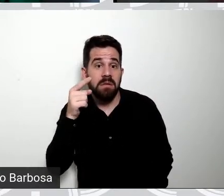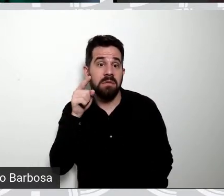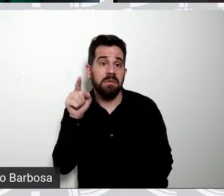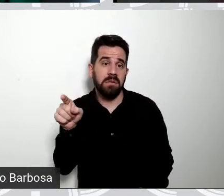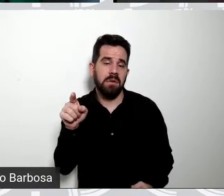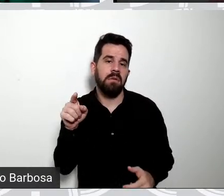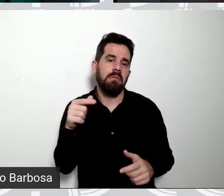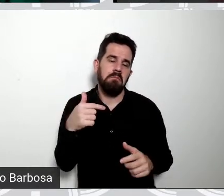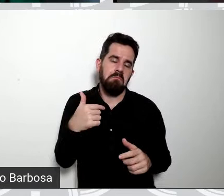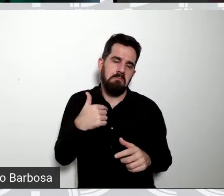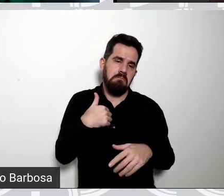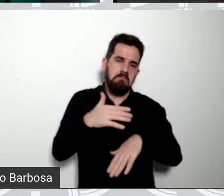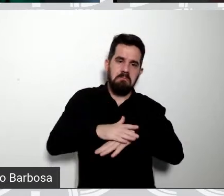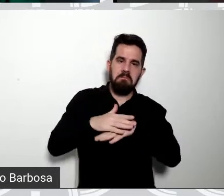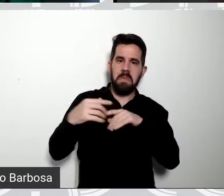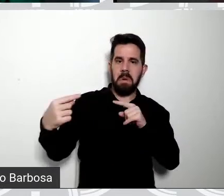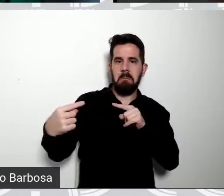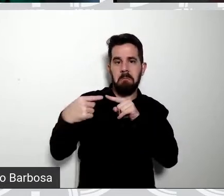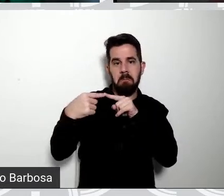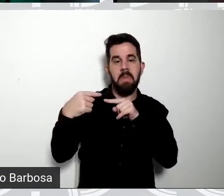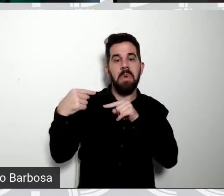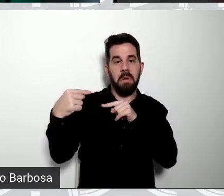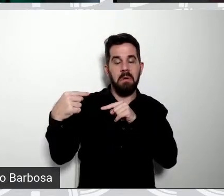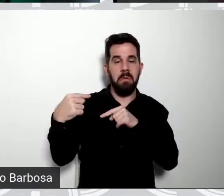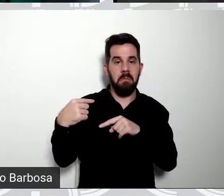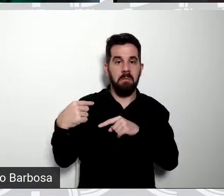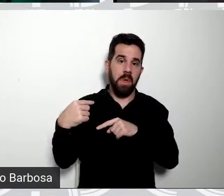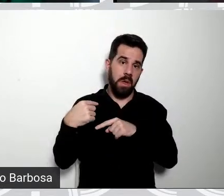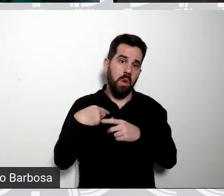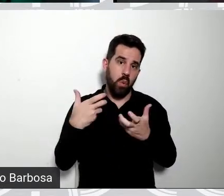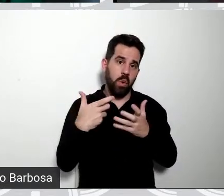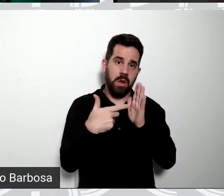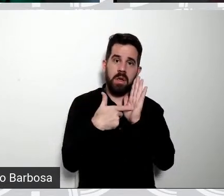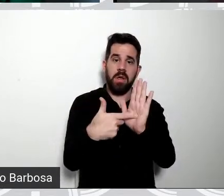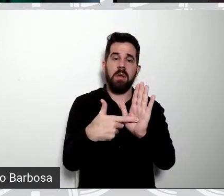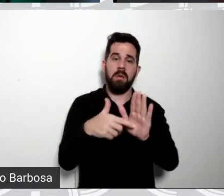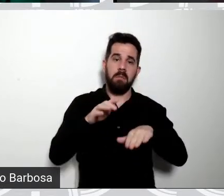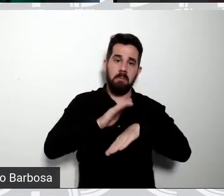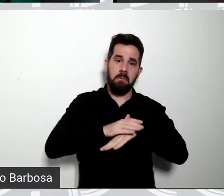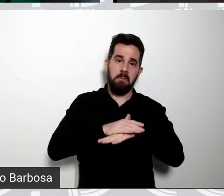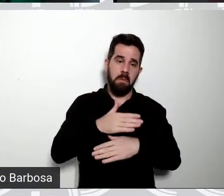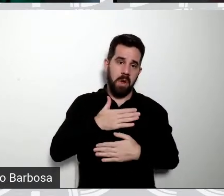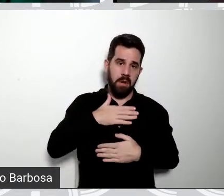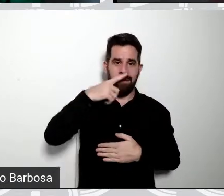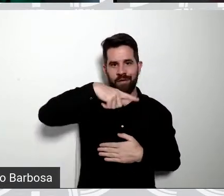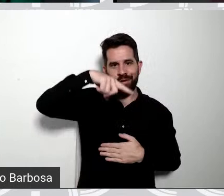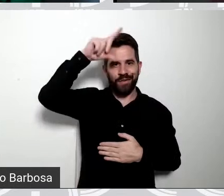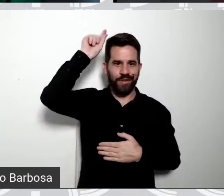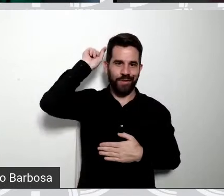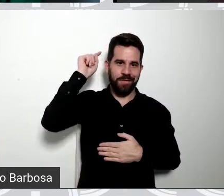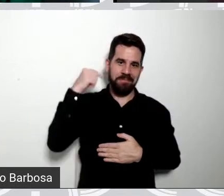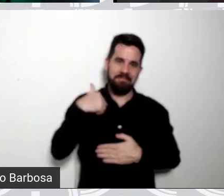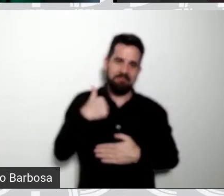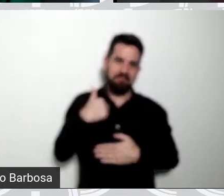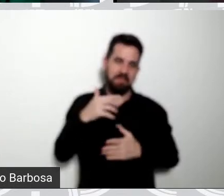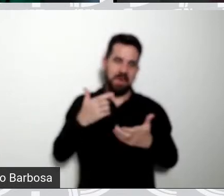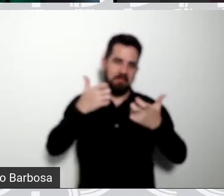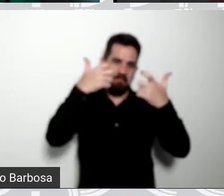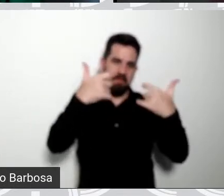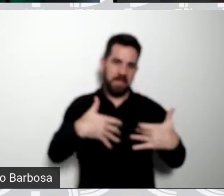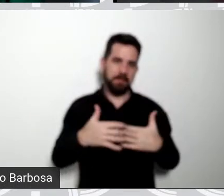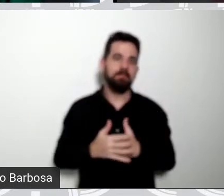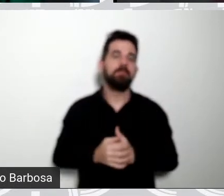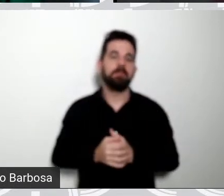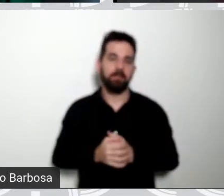como ponto chave do meu próprio ponto de vista, né? Me repetindo aqui,